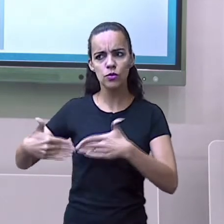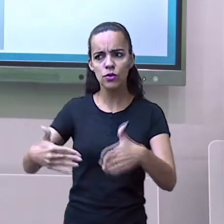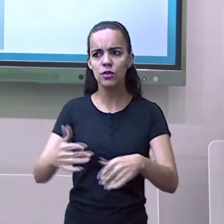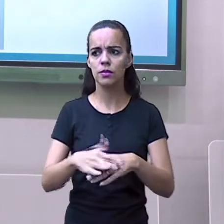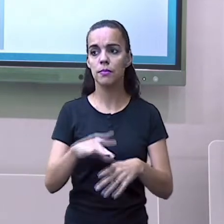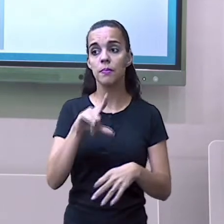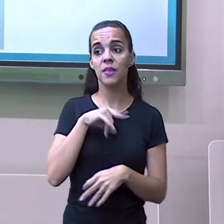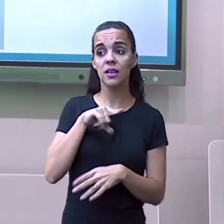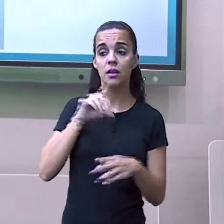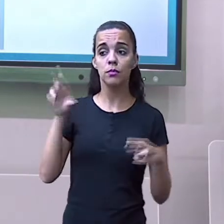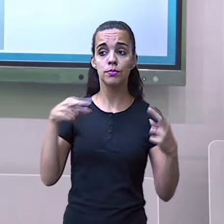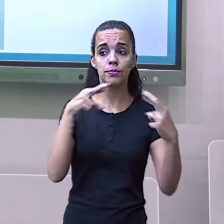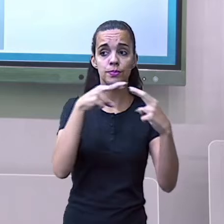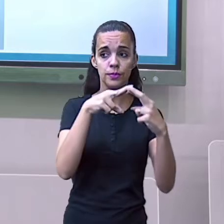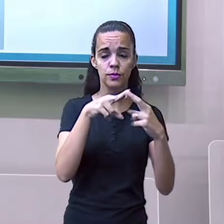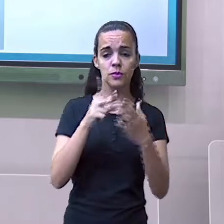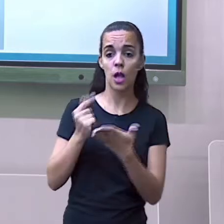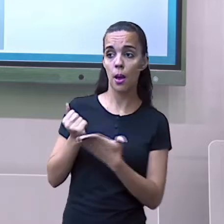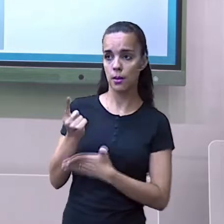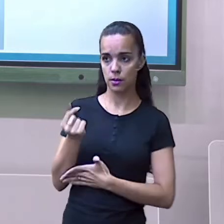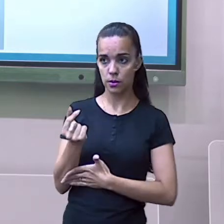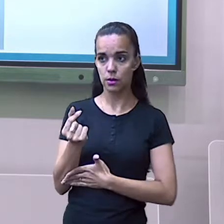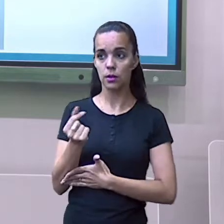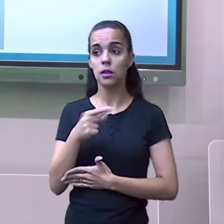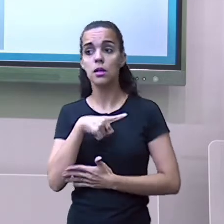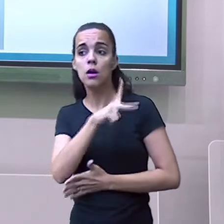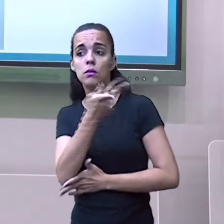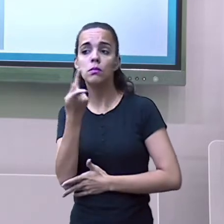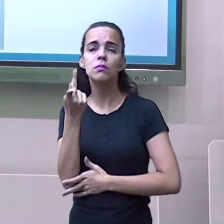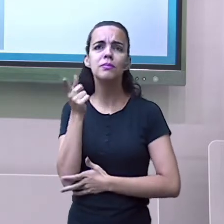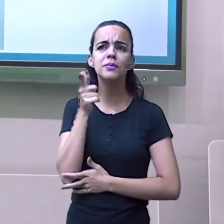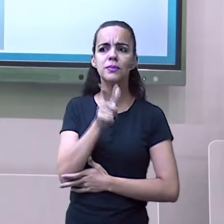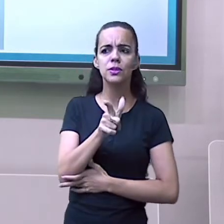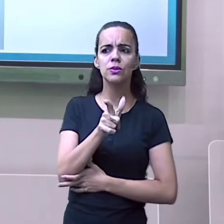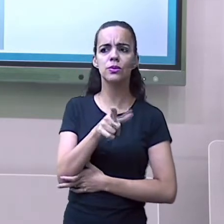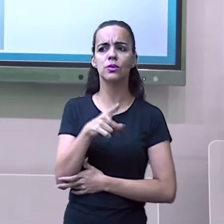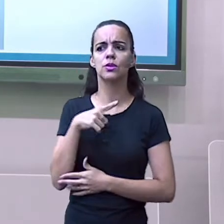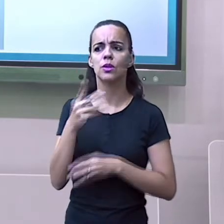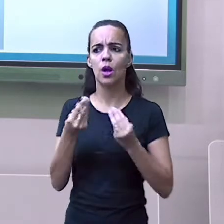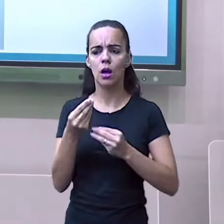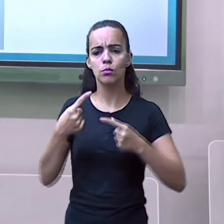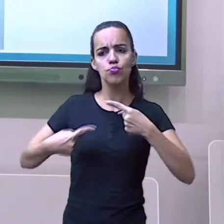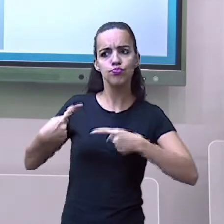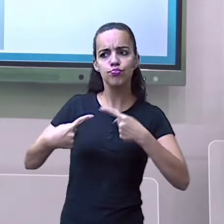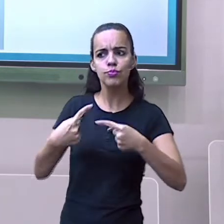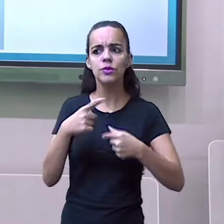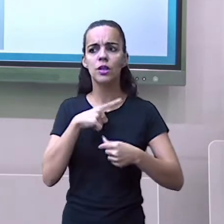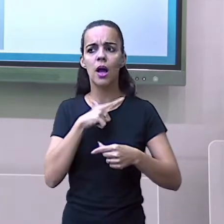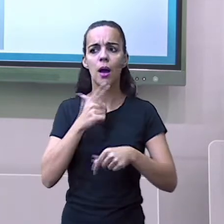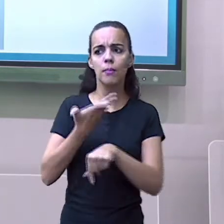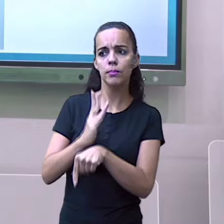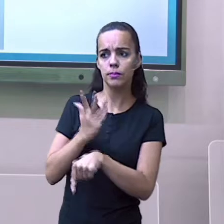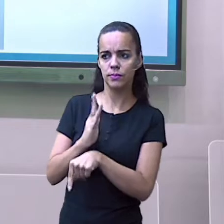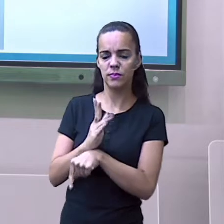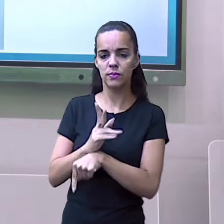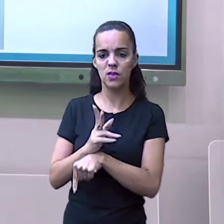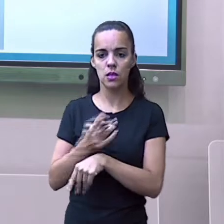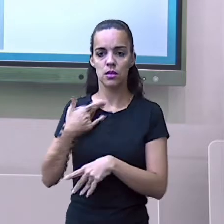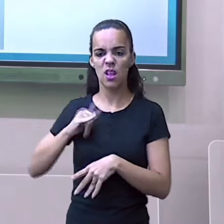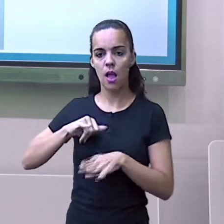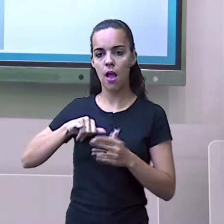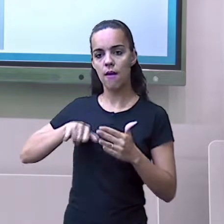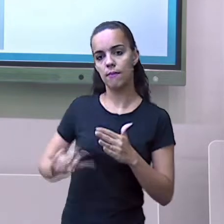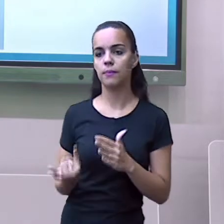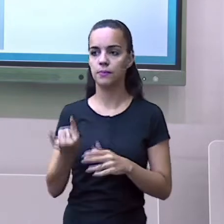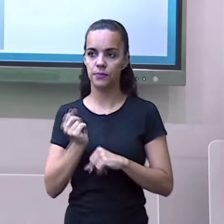são relacionadas ao consumo e por diversas vezes somos submetidos a alguma prática abusiva